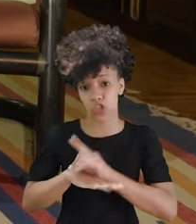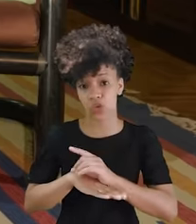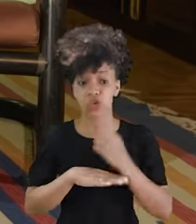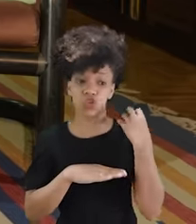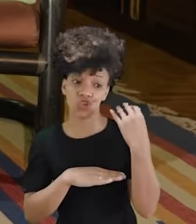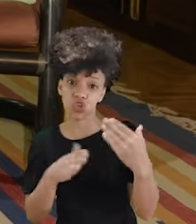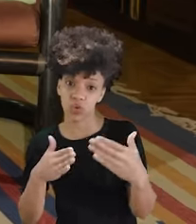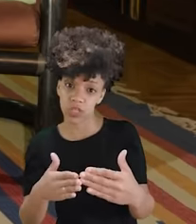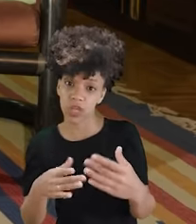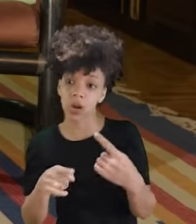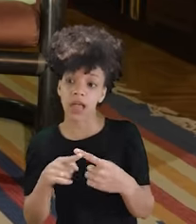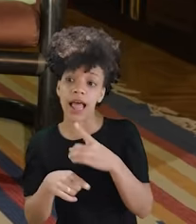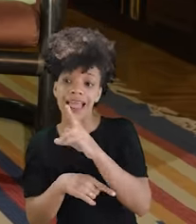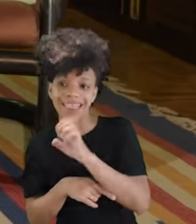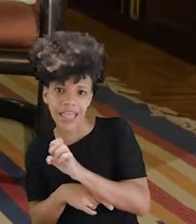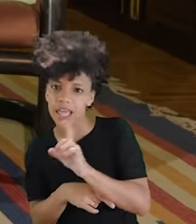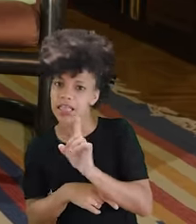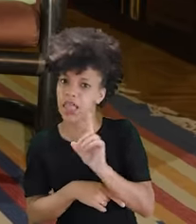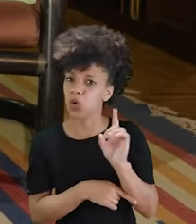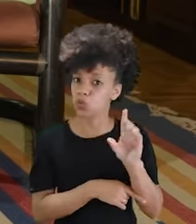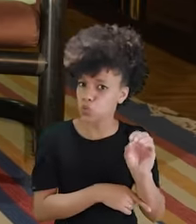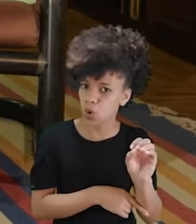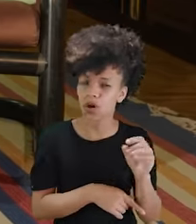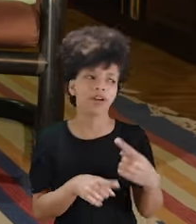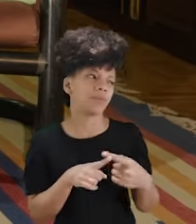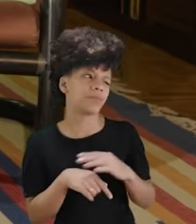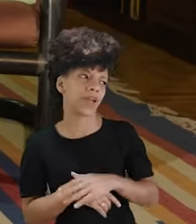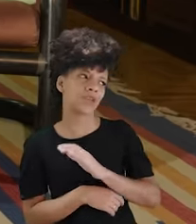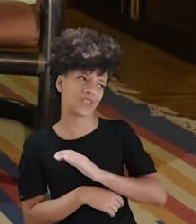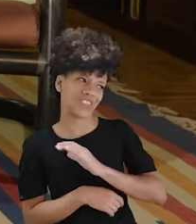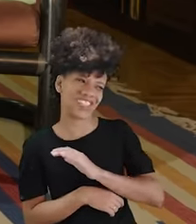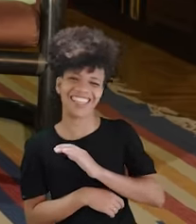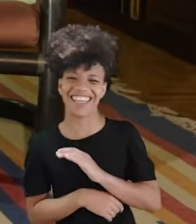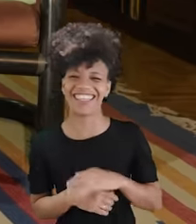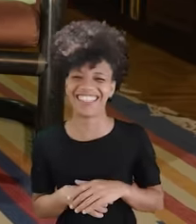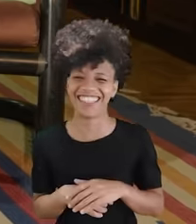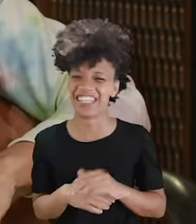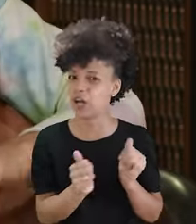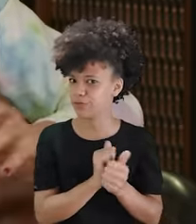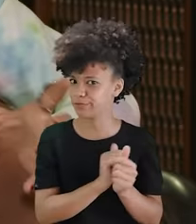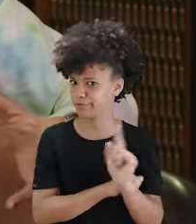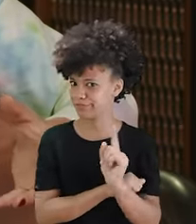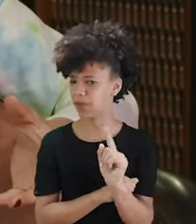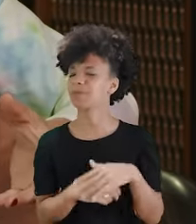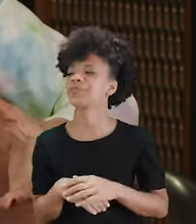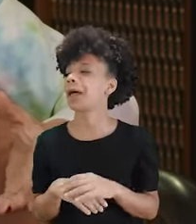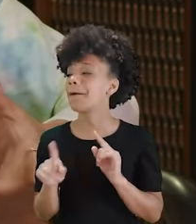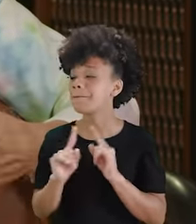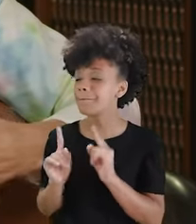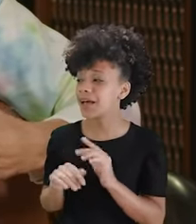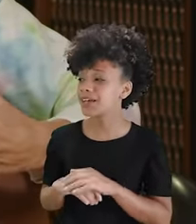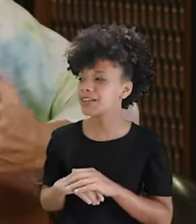corinthiano tá é vocês como as mesmas coisas que os hóspedes e também